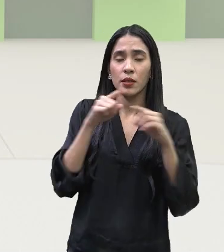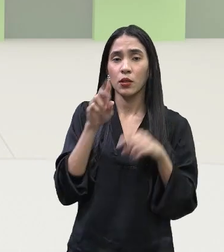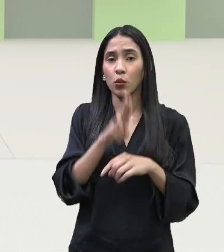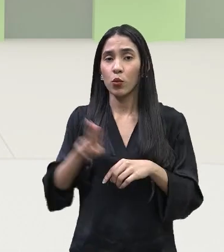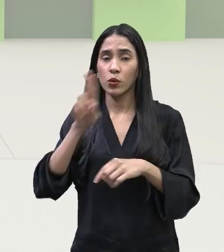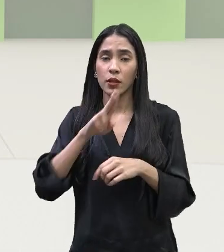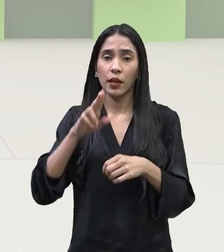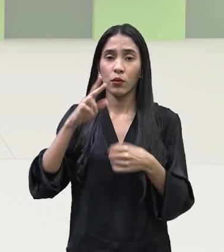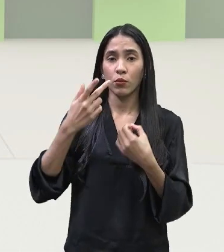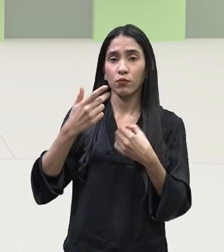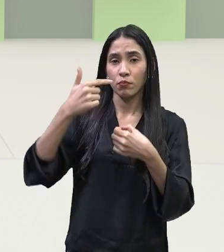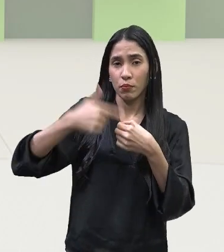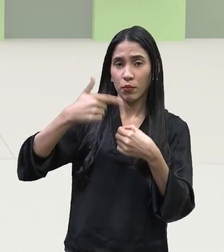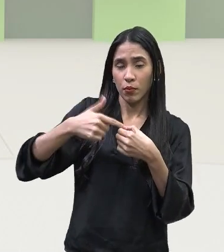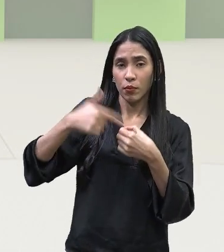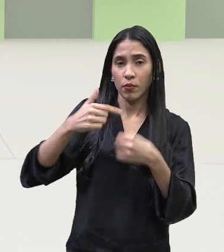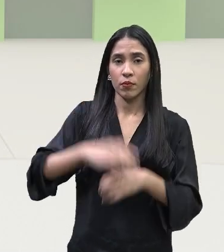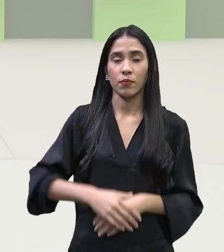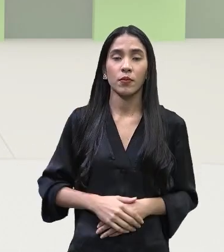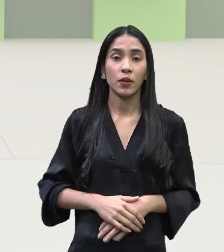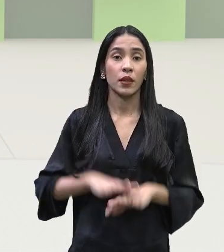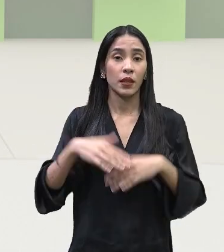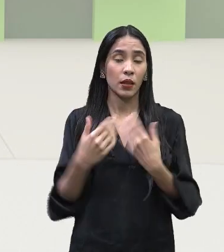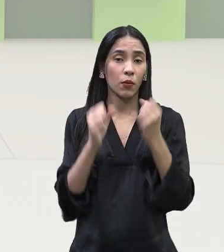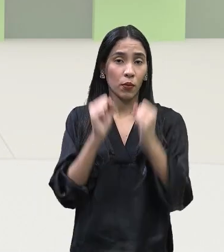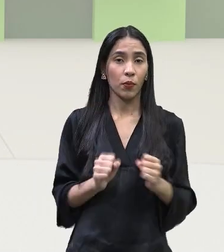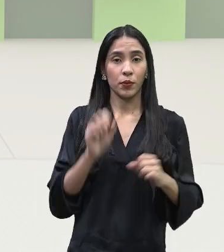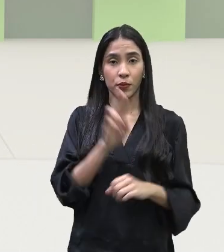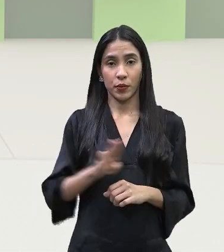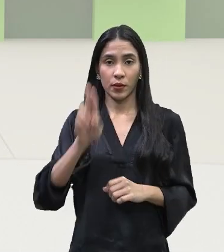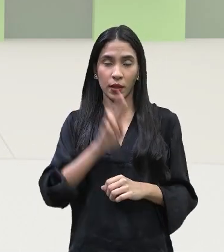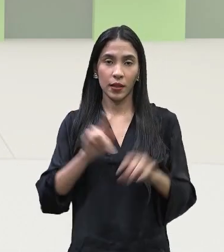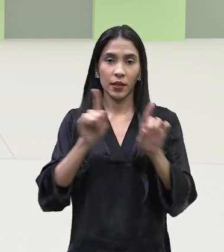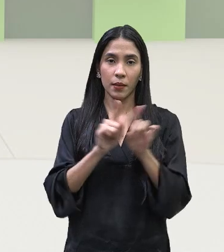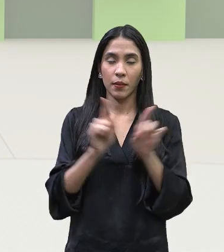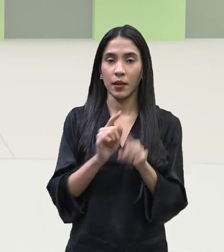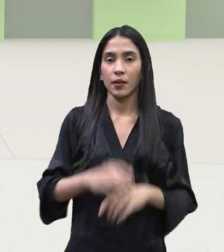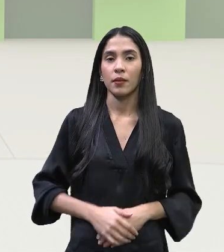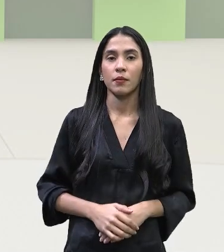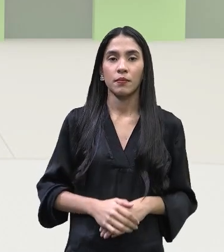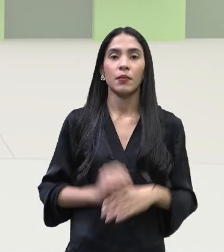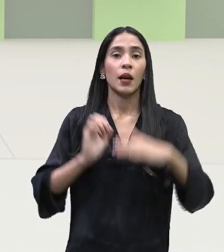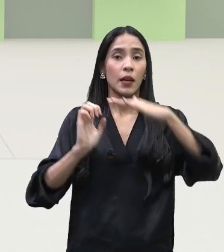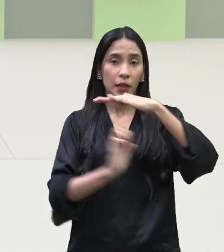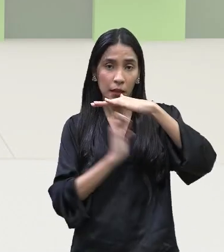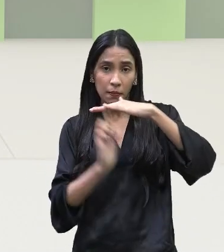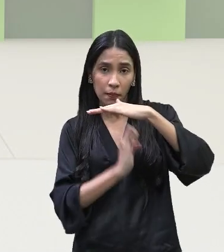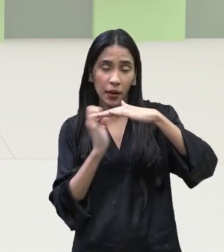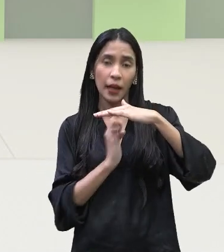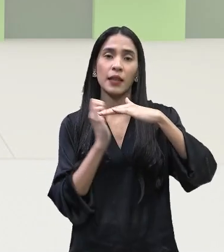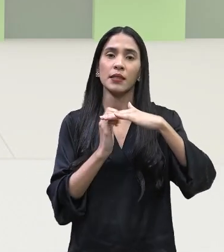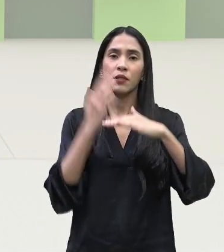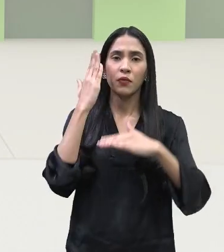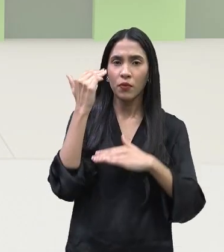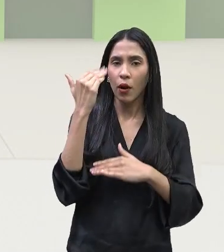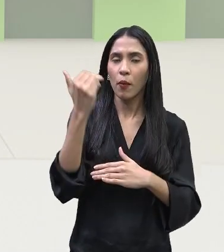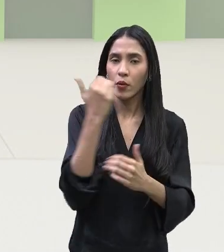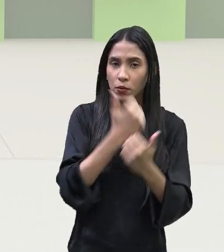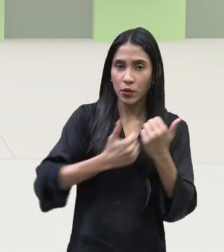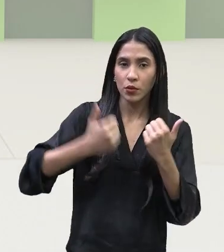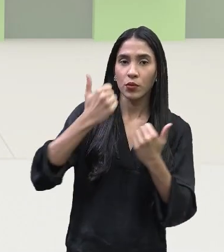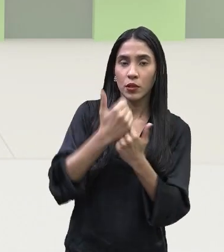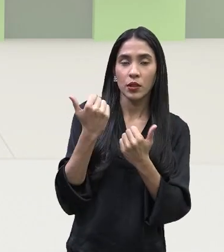combustíveis fósseis. Então, ela pode, ser utilizada ali por grandes indústrias em substituição